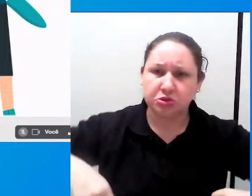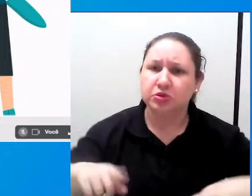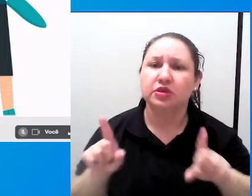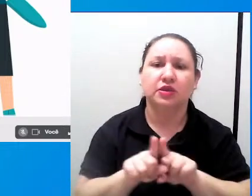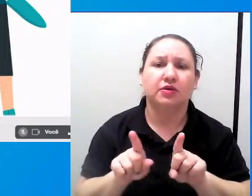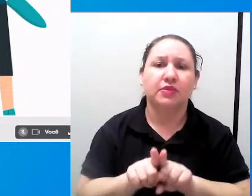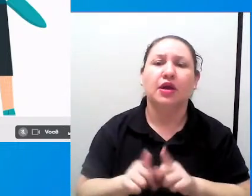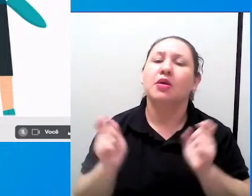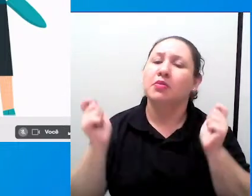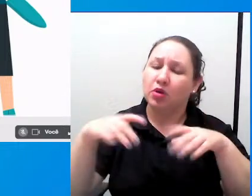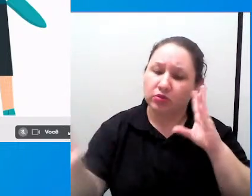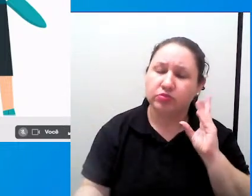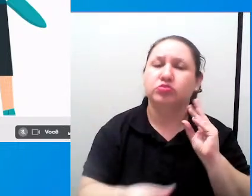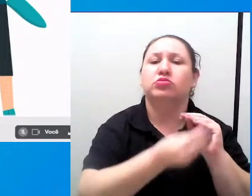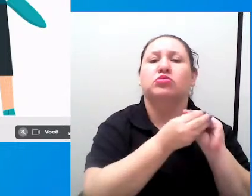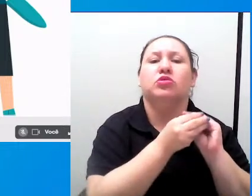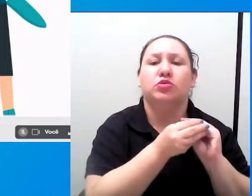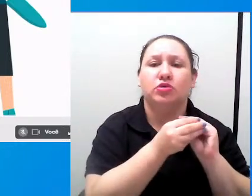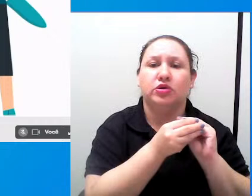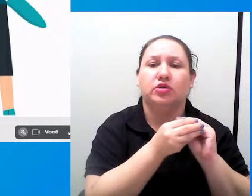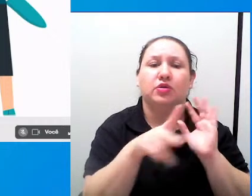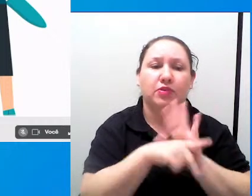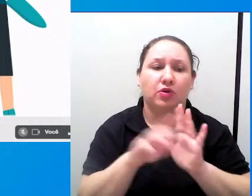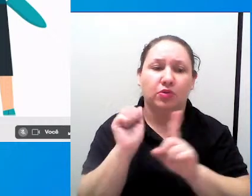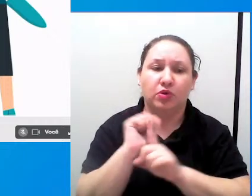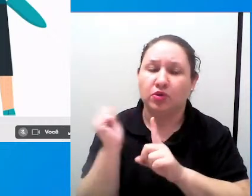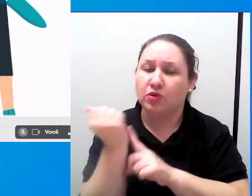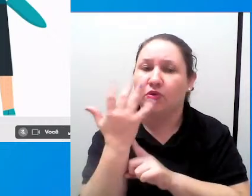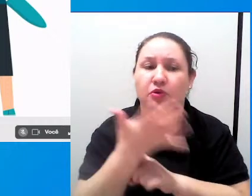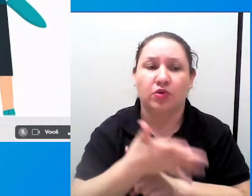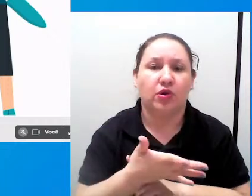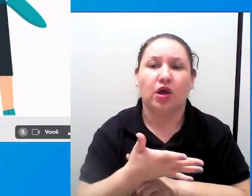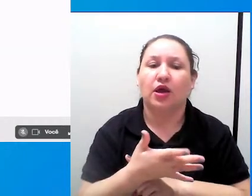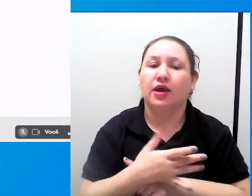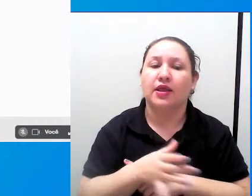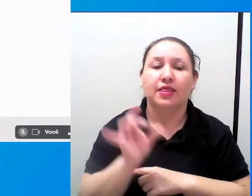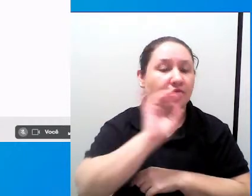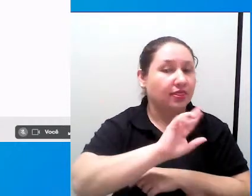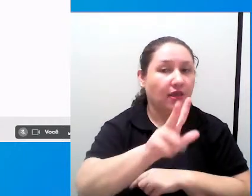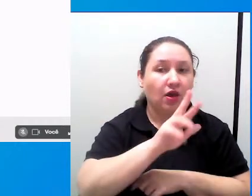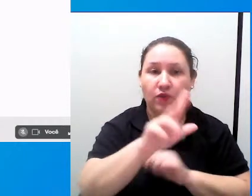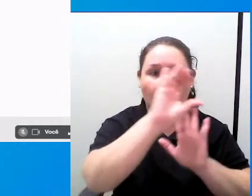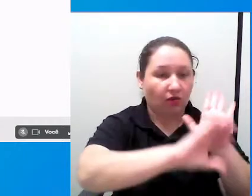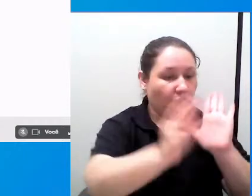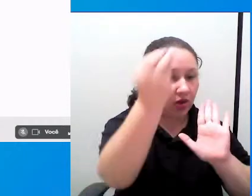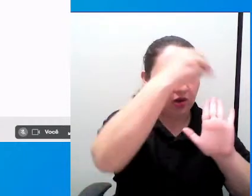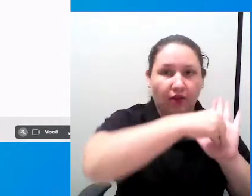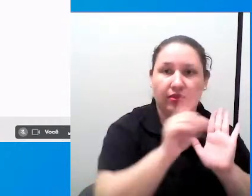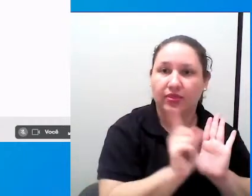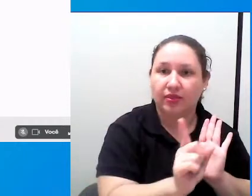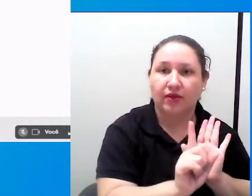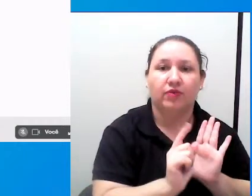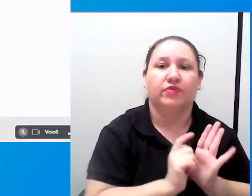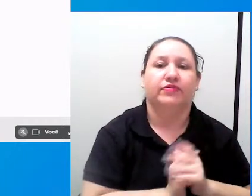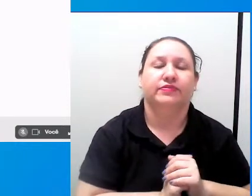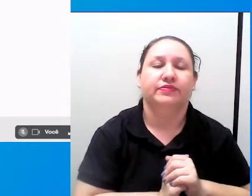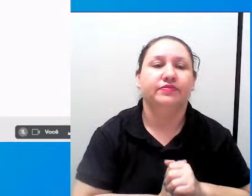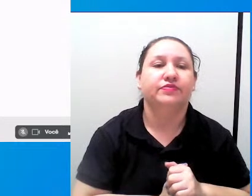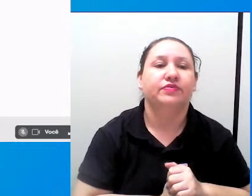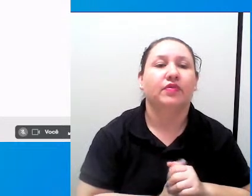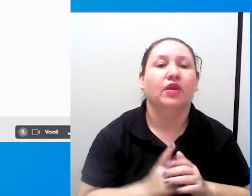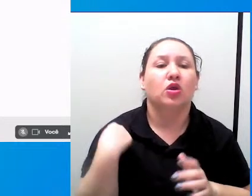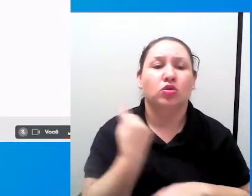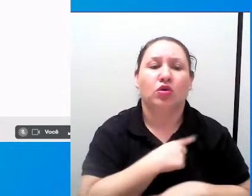atividade complementar de extensão, isso não entra como um componente curricular. A gente fez uma pesquisa